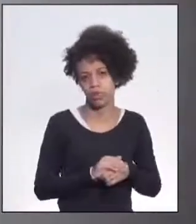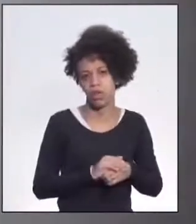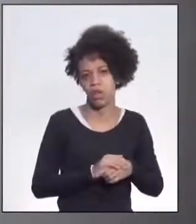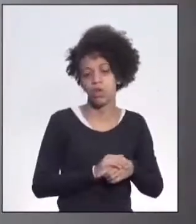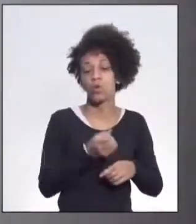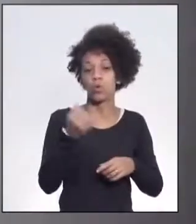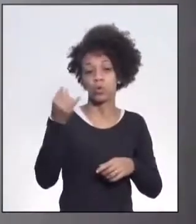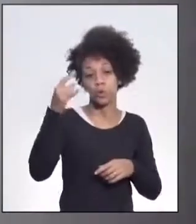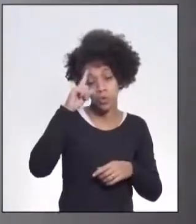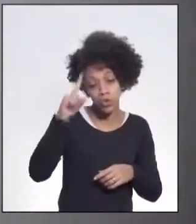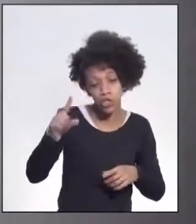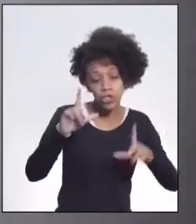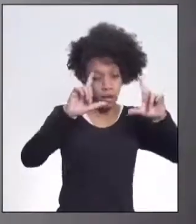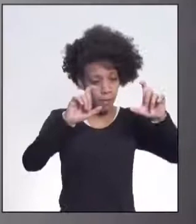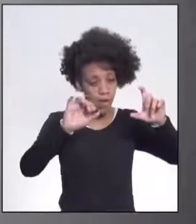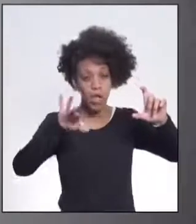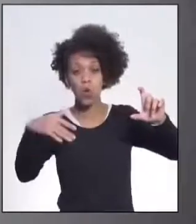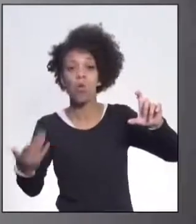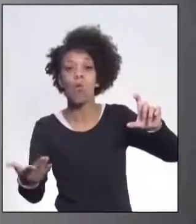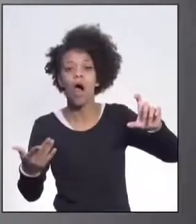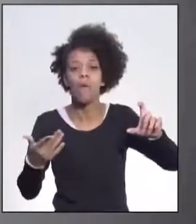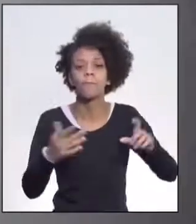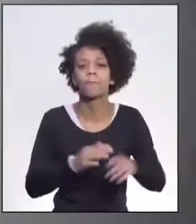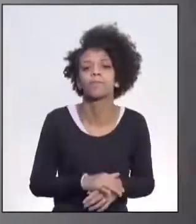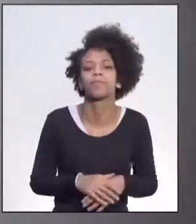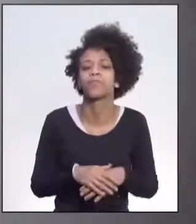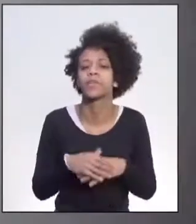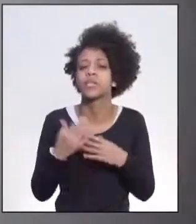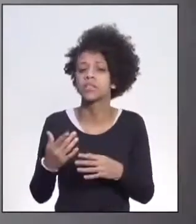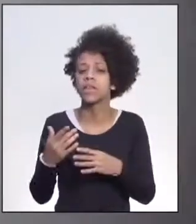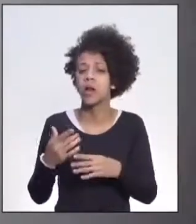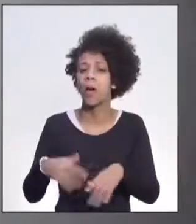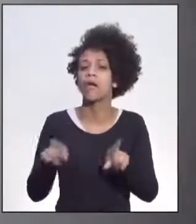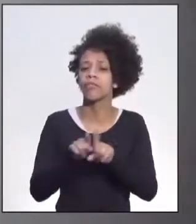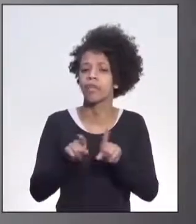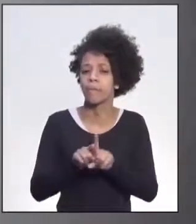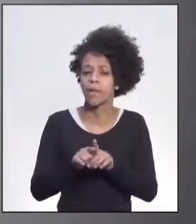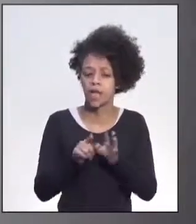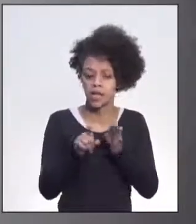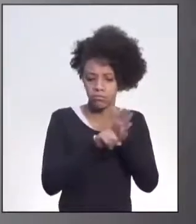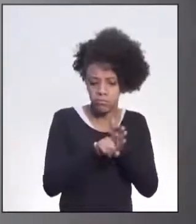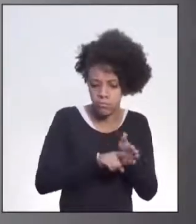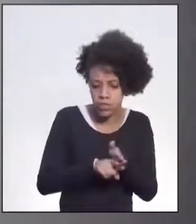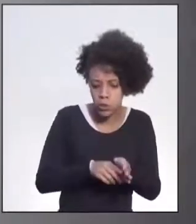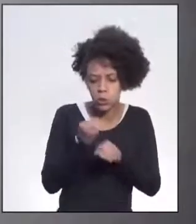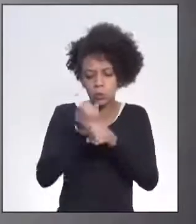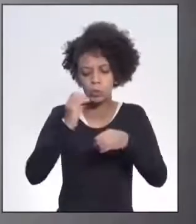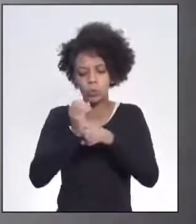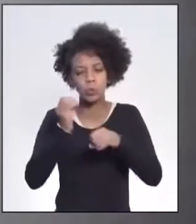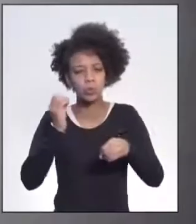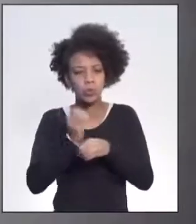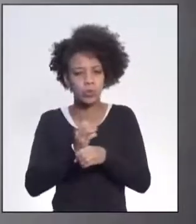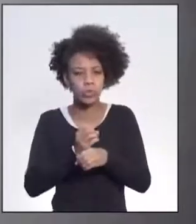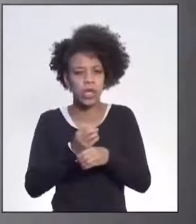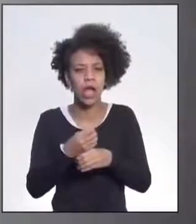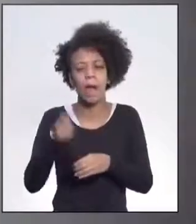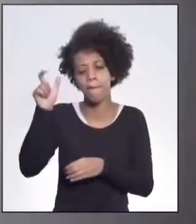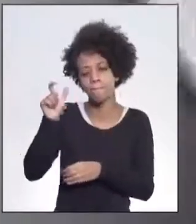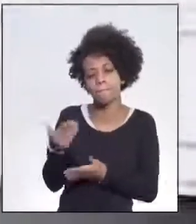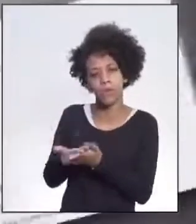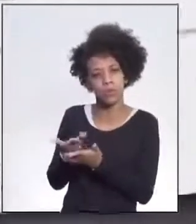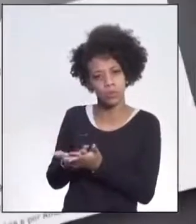foi tirada e com qual câmera. Metadados estão para os estatísticos, assim como o microscópio está para o biólogo. Com